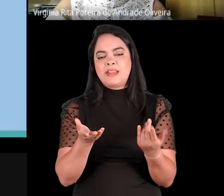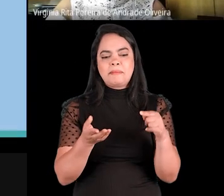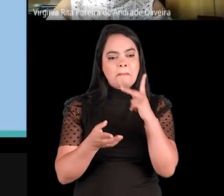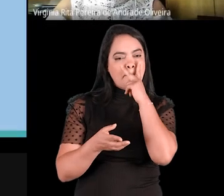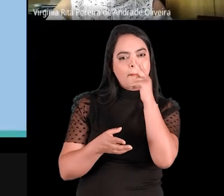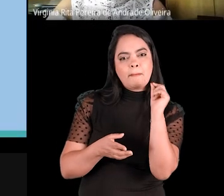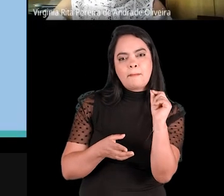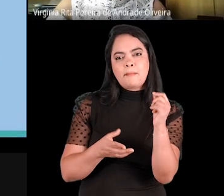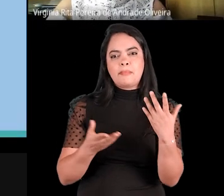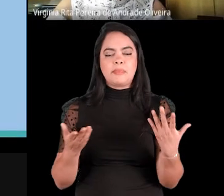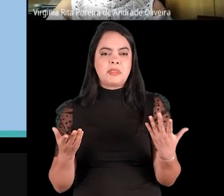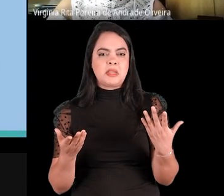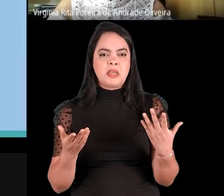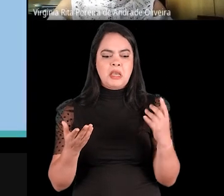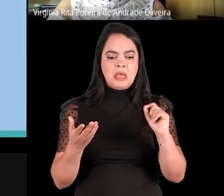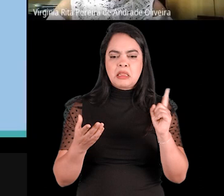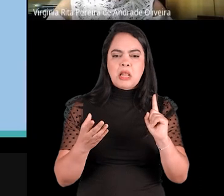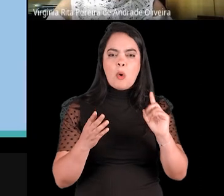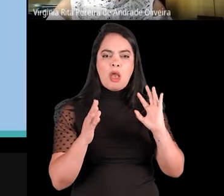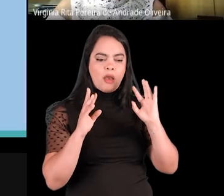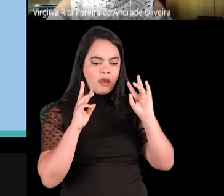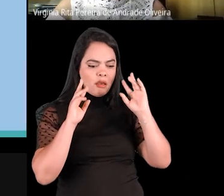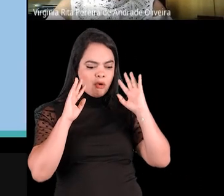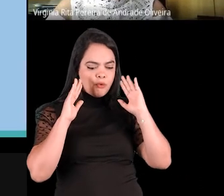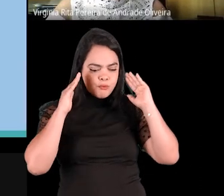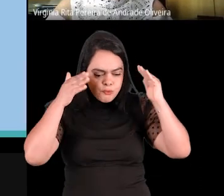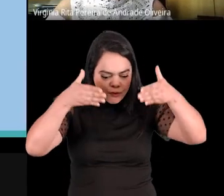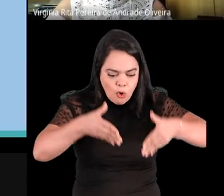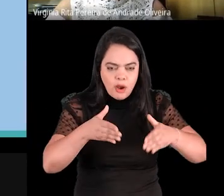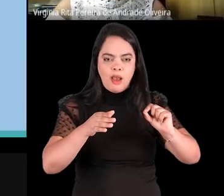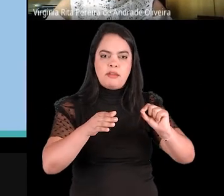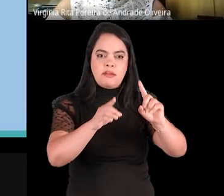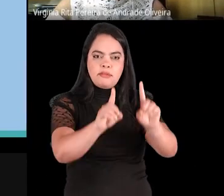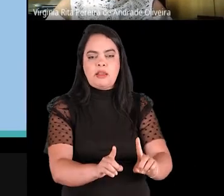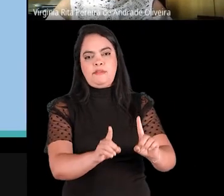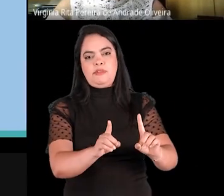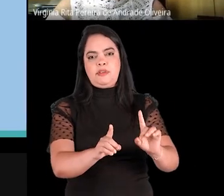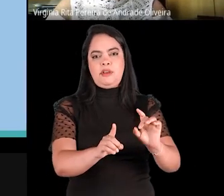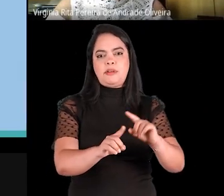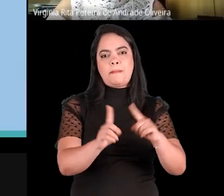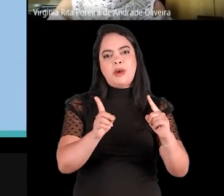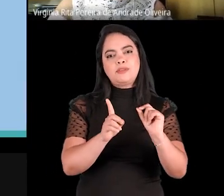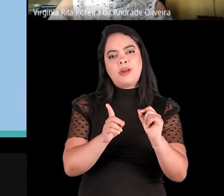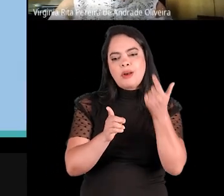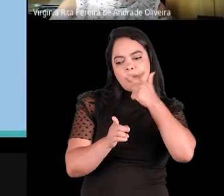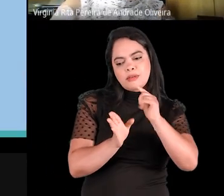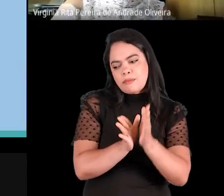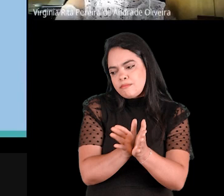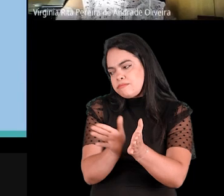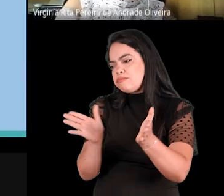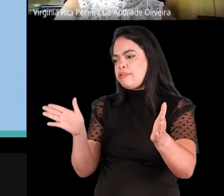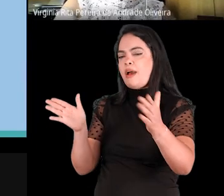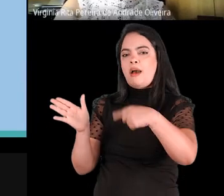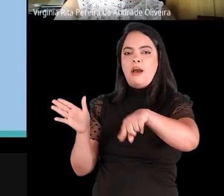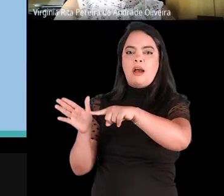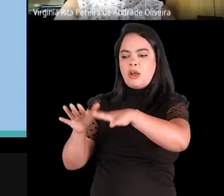menos enfocada nela e mais no contexto e no cenário que ela